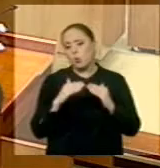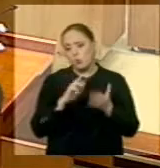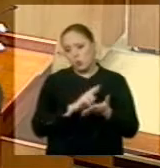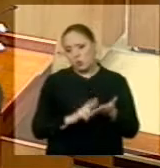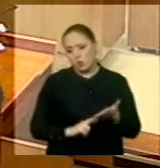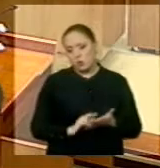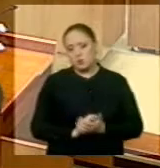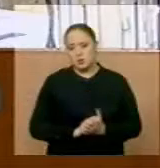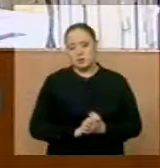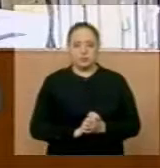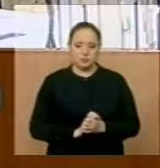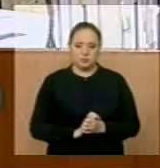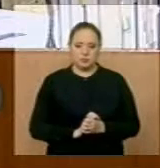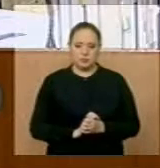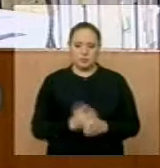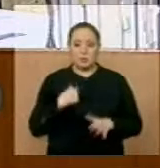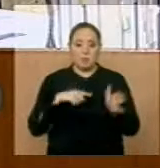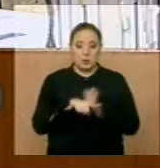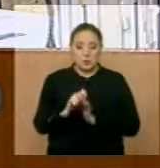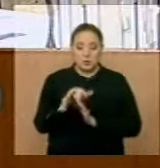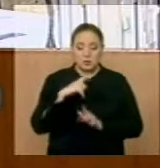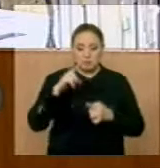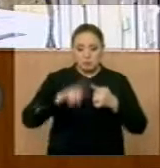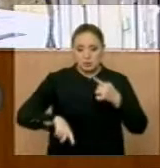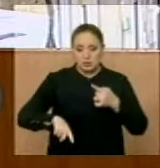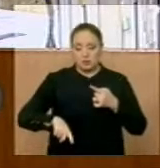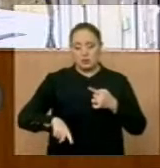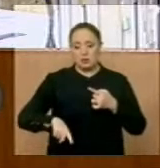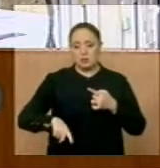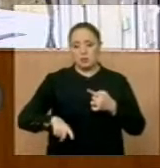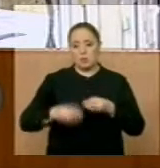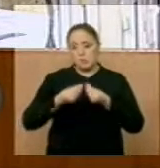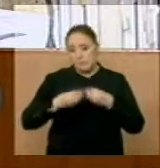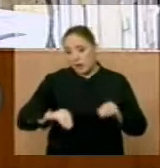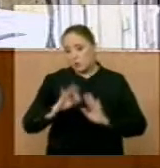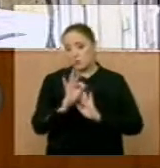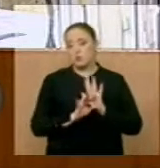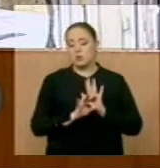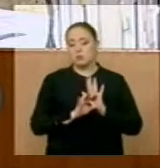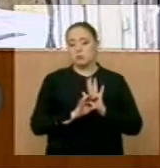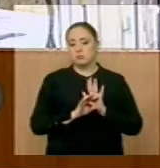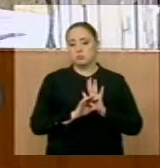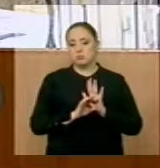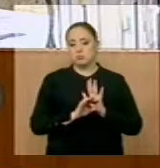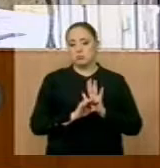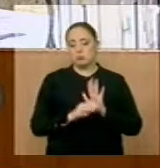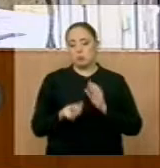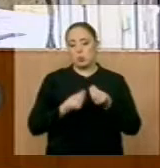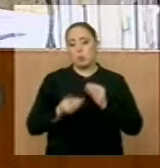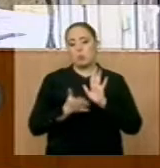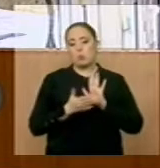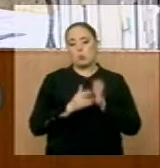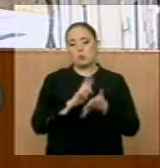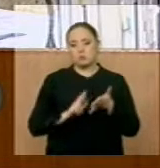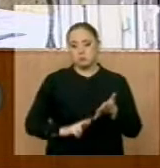Eu estou de acordo. Então, talvez eu indague genericamente se há alguma divergência quanto a preliminar de prejuízo na forma proposta pelo ministro